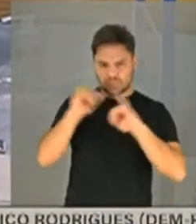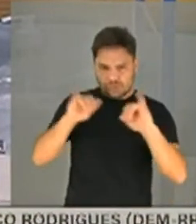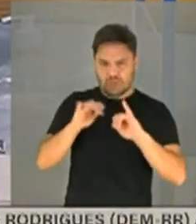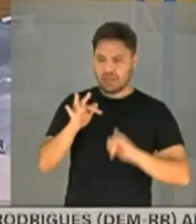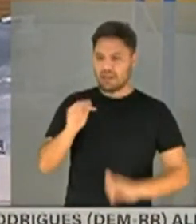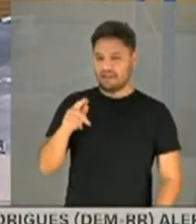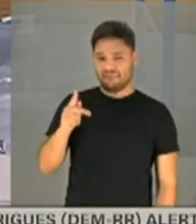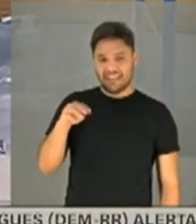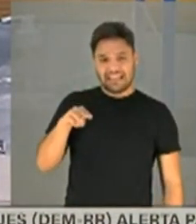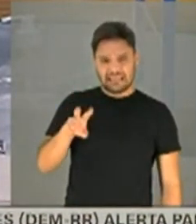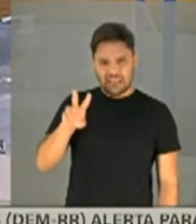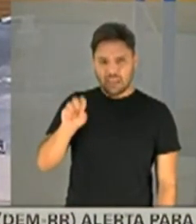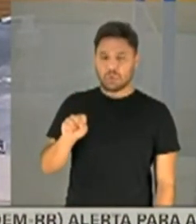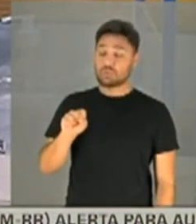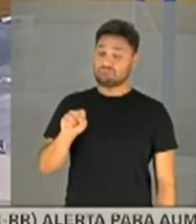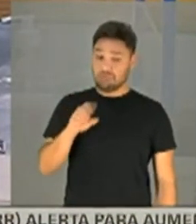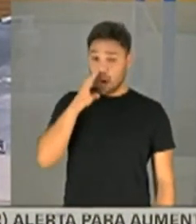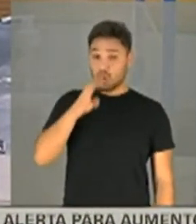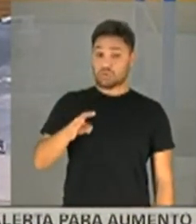muito grave.